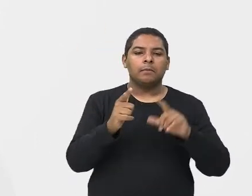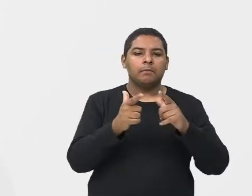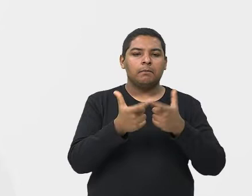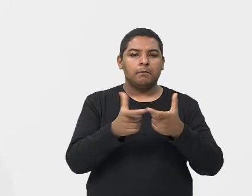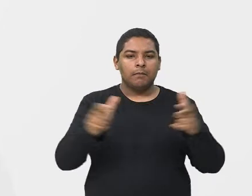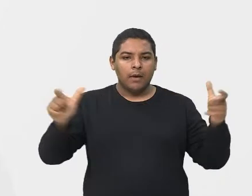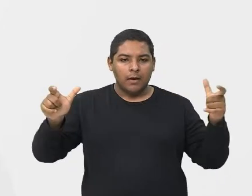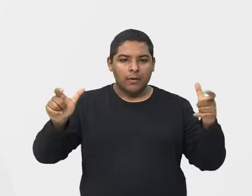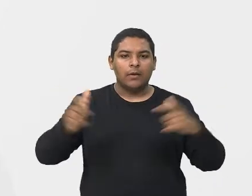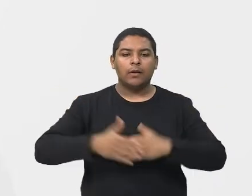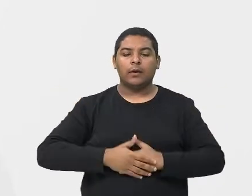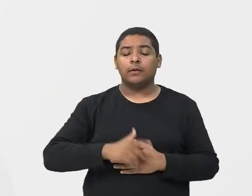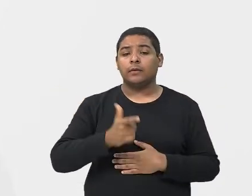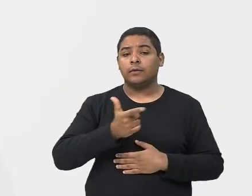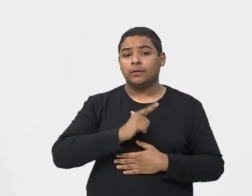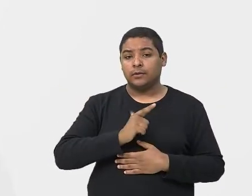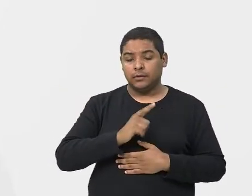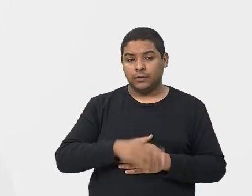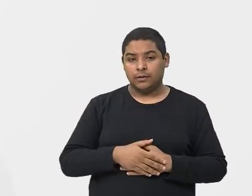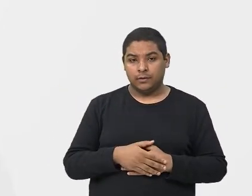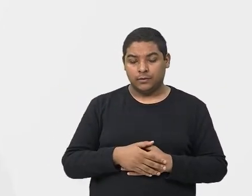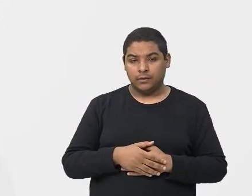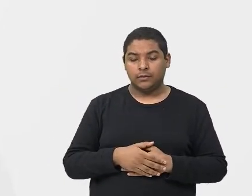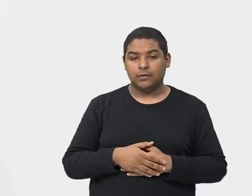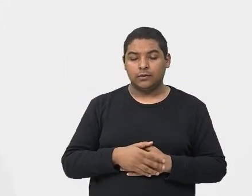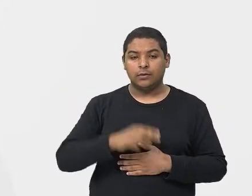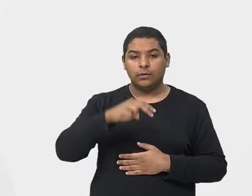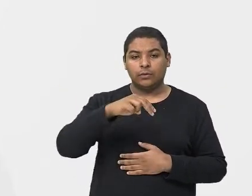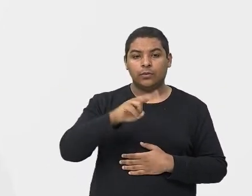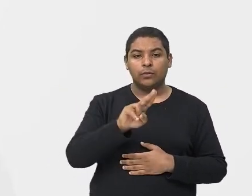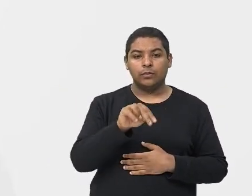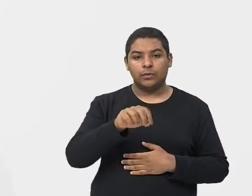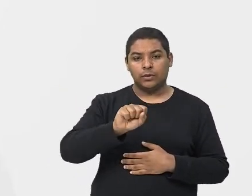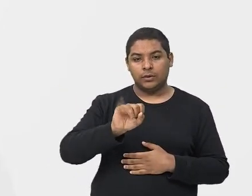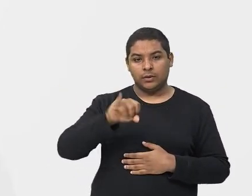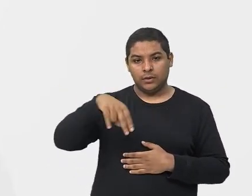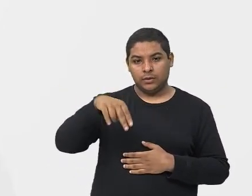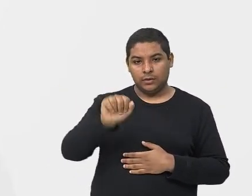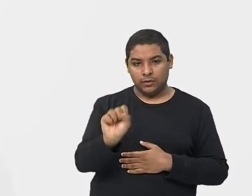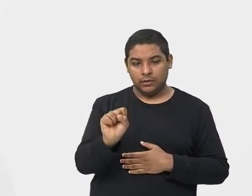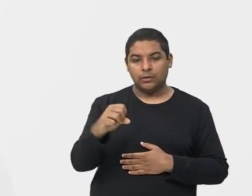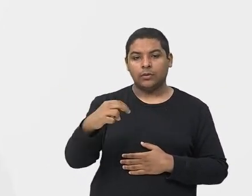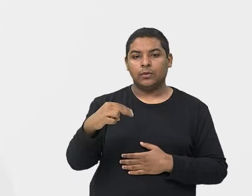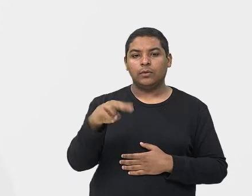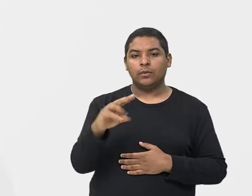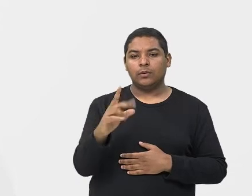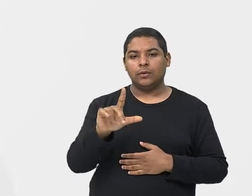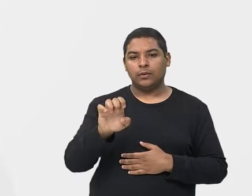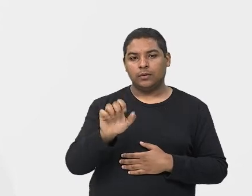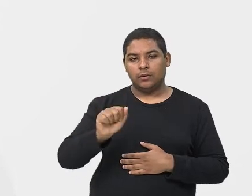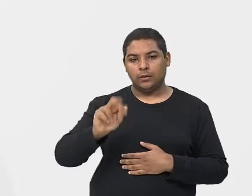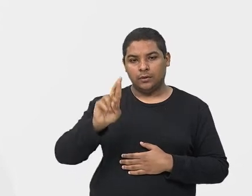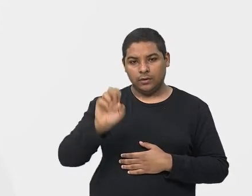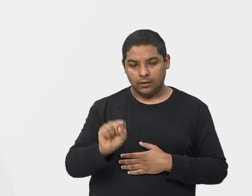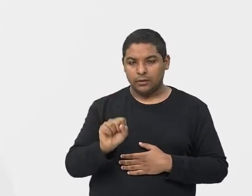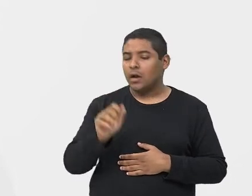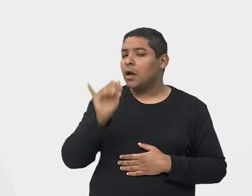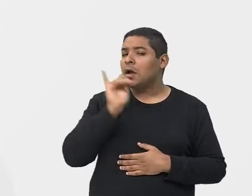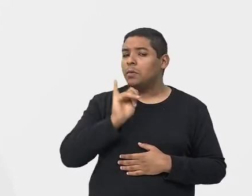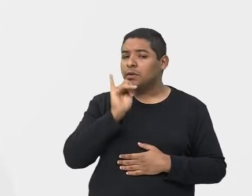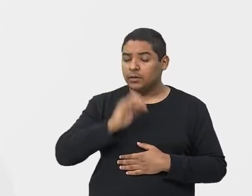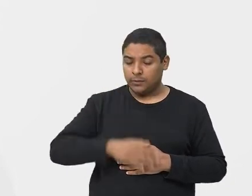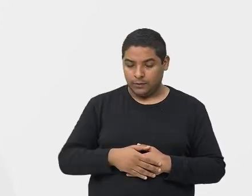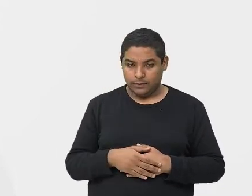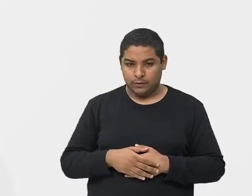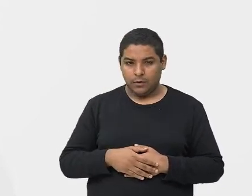quantidade aí de usinas nucleares, como o Japão, tá? O Japão, gente, por ser um país insular, por